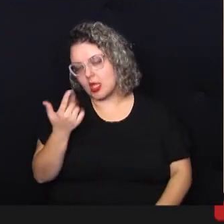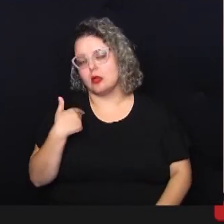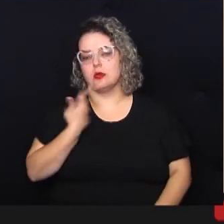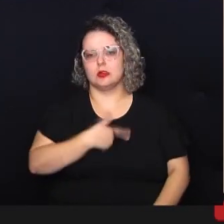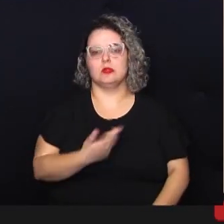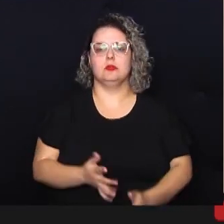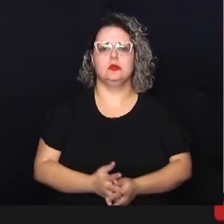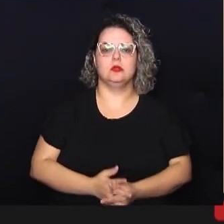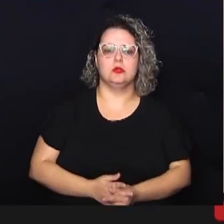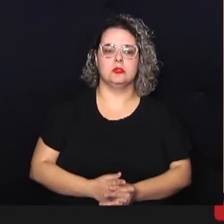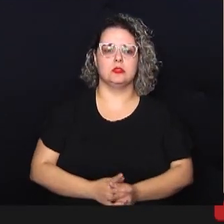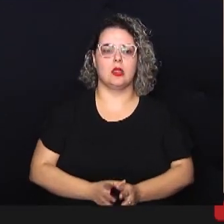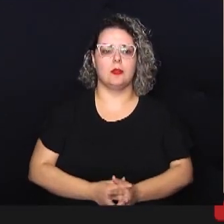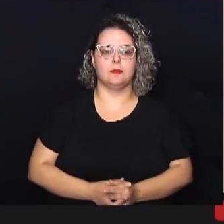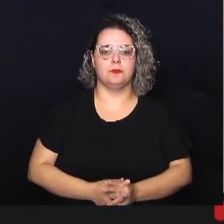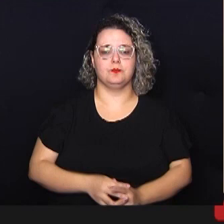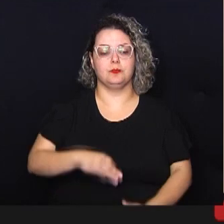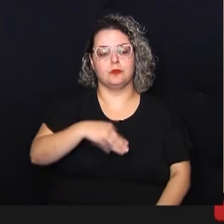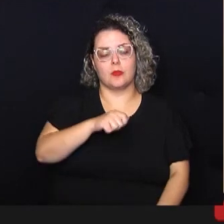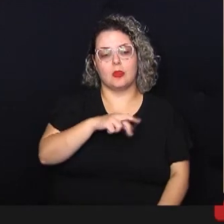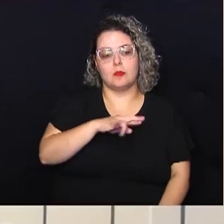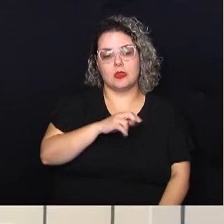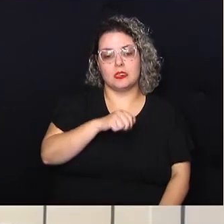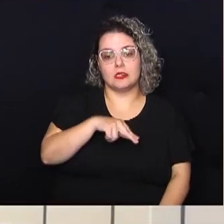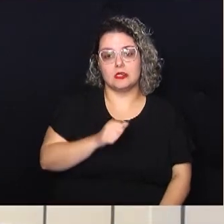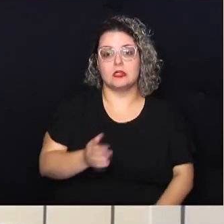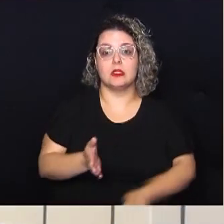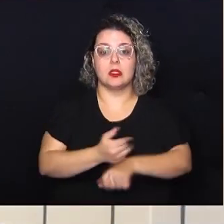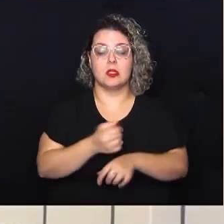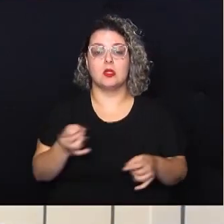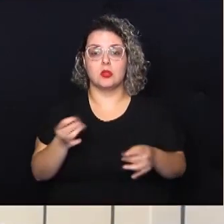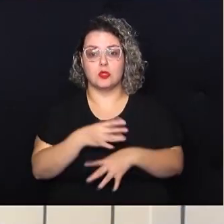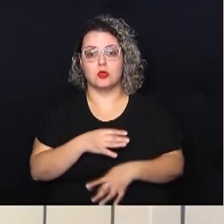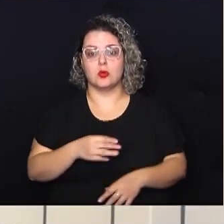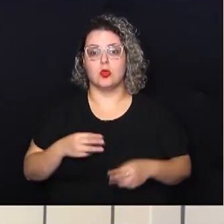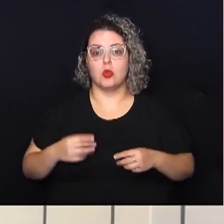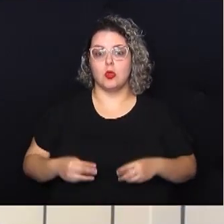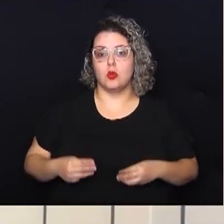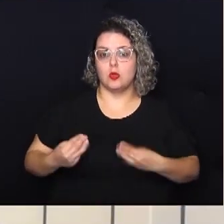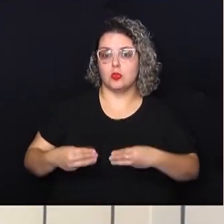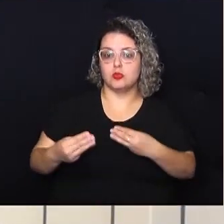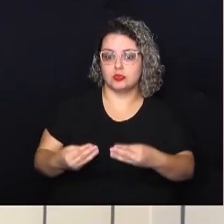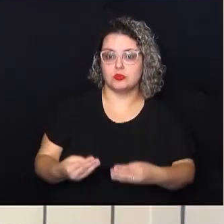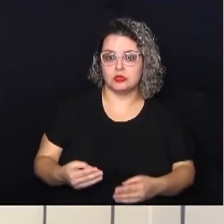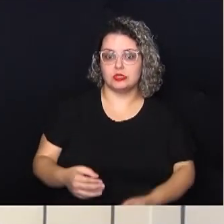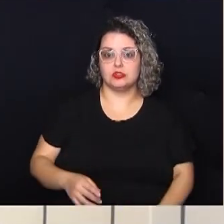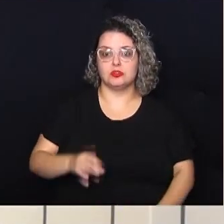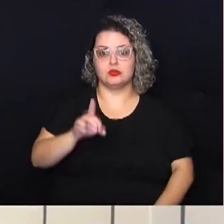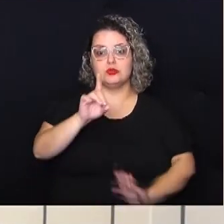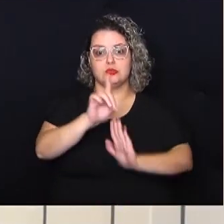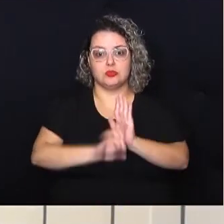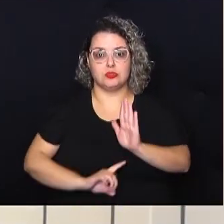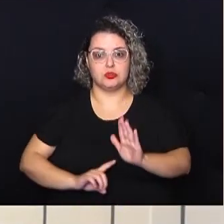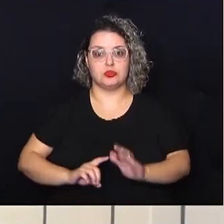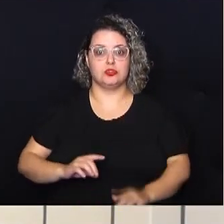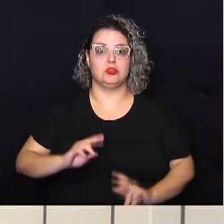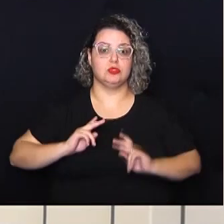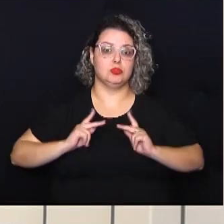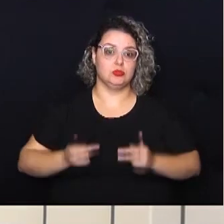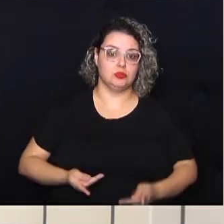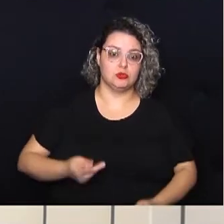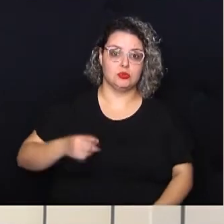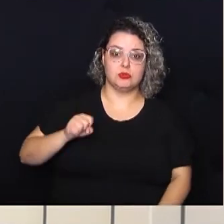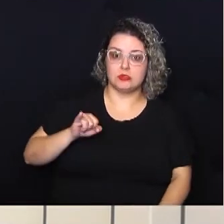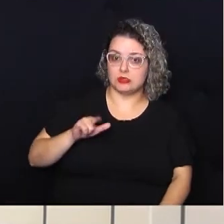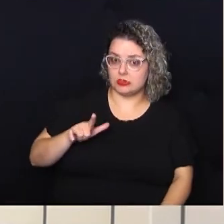gente. Mariana, antes de encerrarmos, o ministro dos Direitos Humanos, o Silvio Almeida, anunciou uma